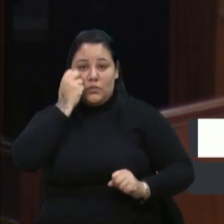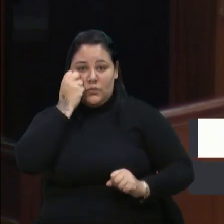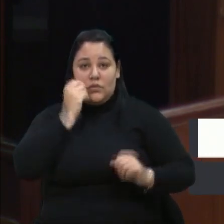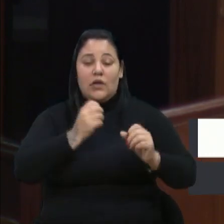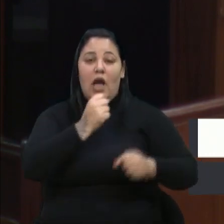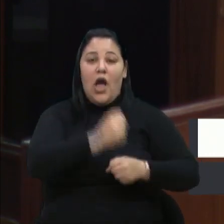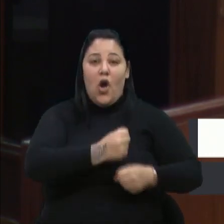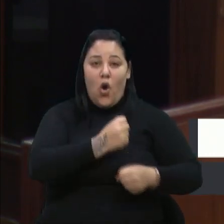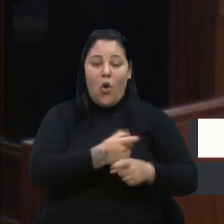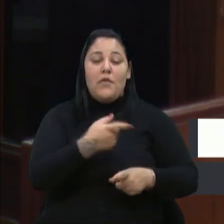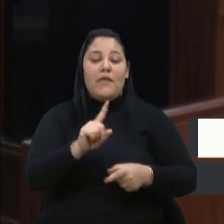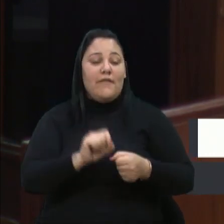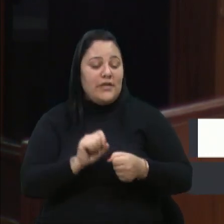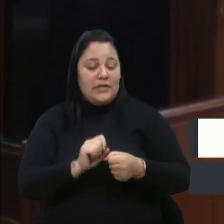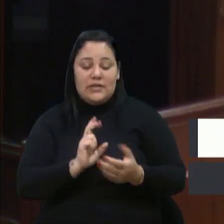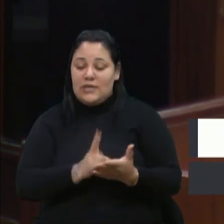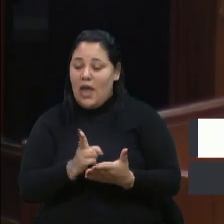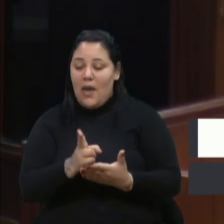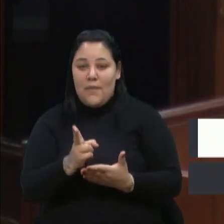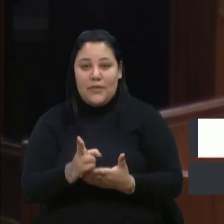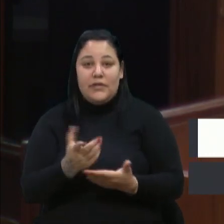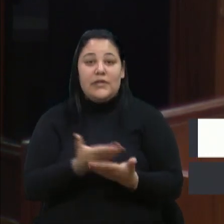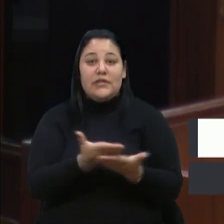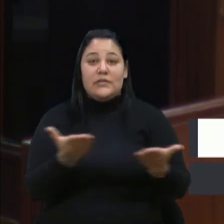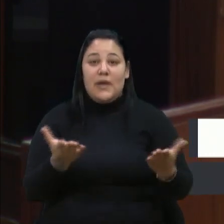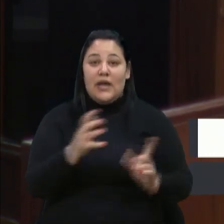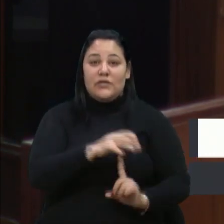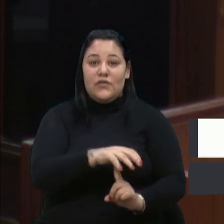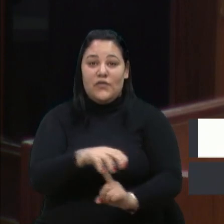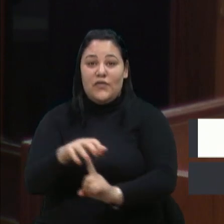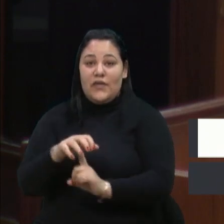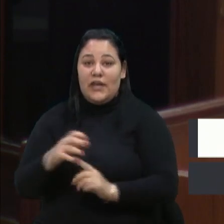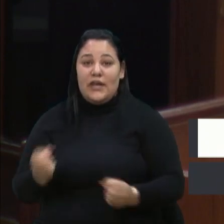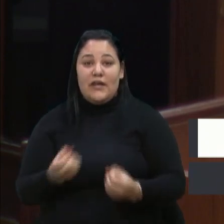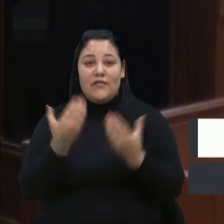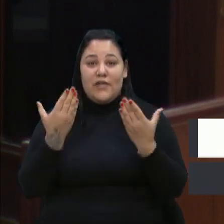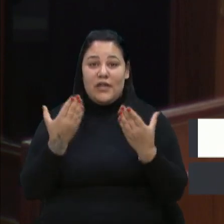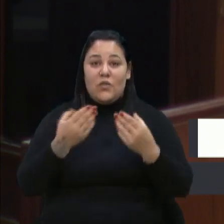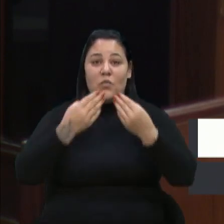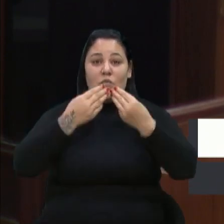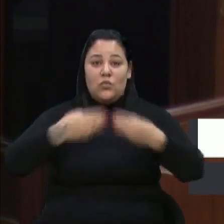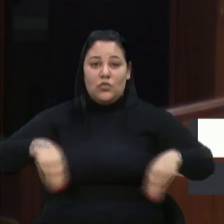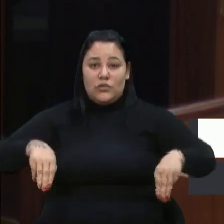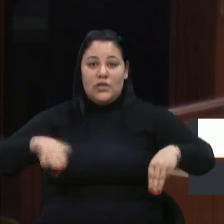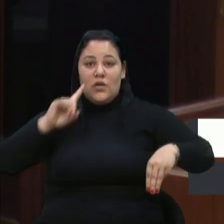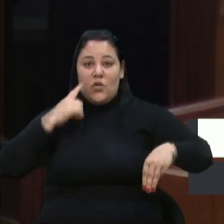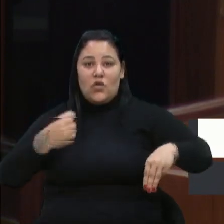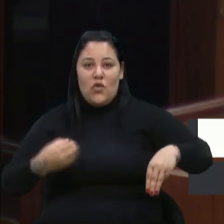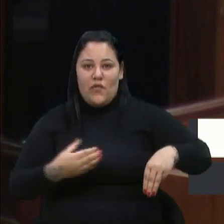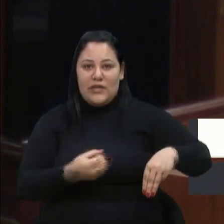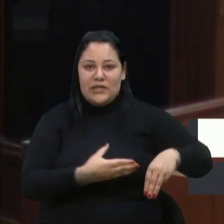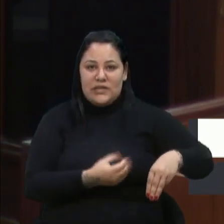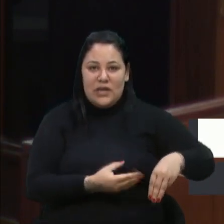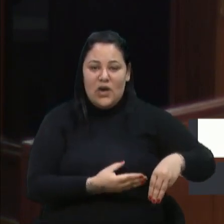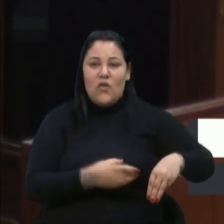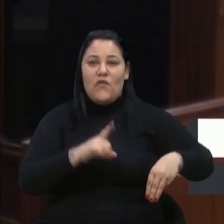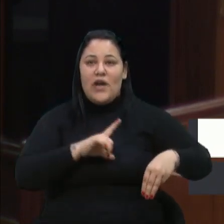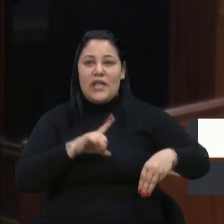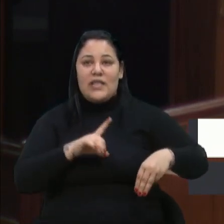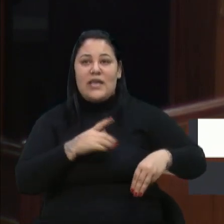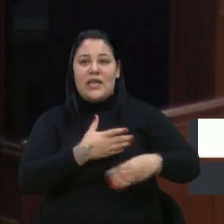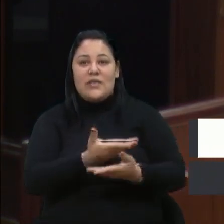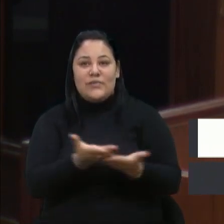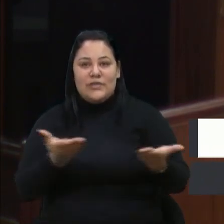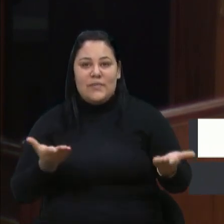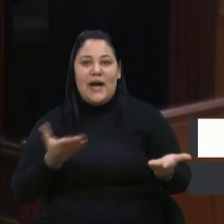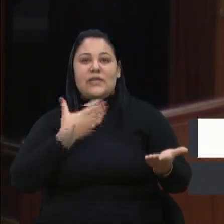ser realizadas, espaços de feiras e eventos, museu, inovação, espaços das secretarias